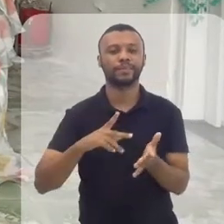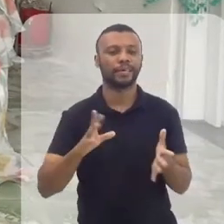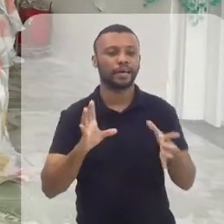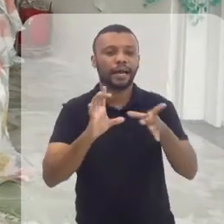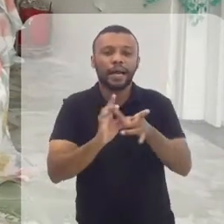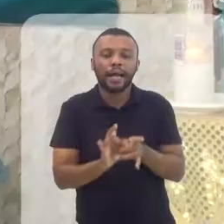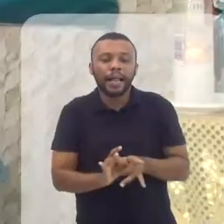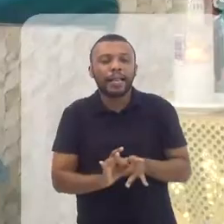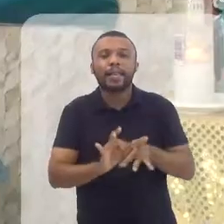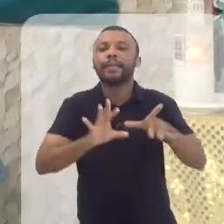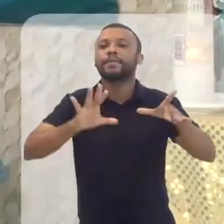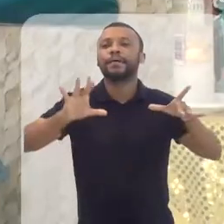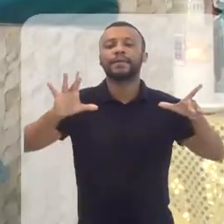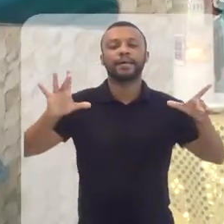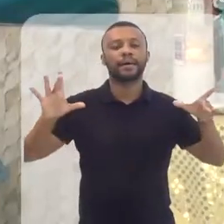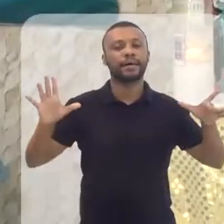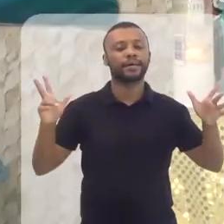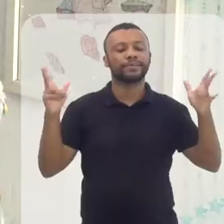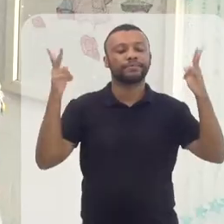Liberdade.